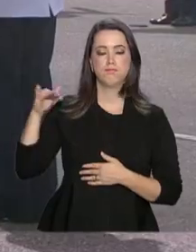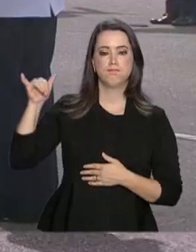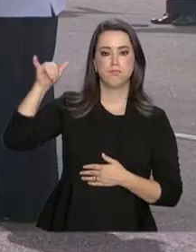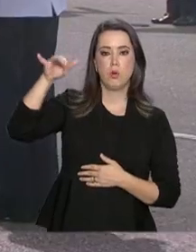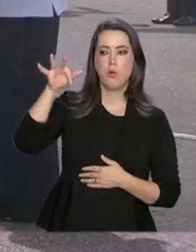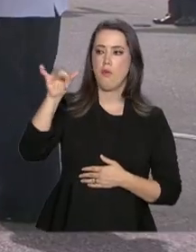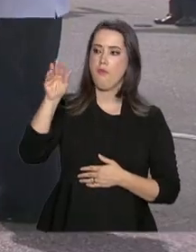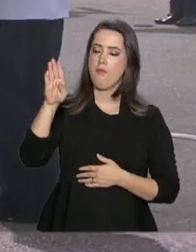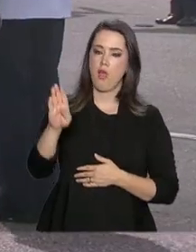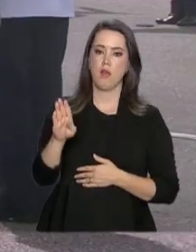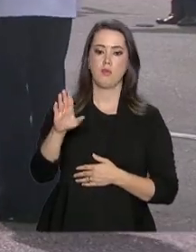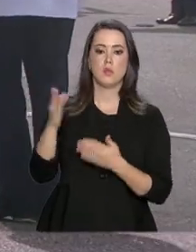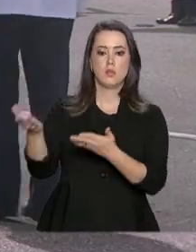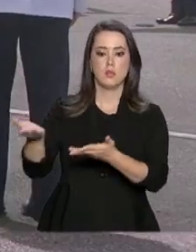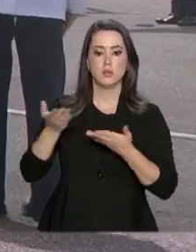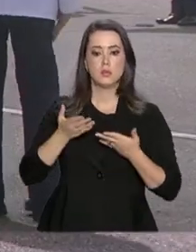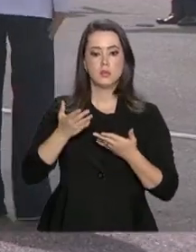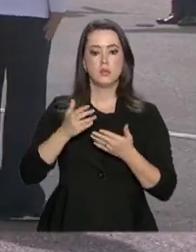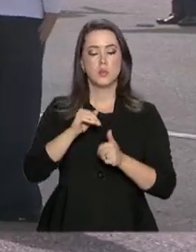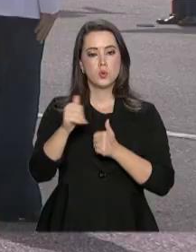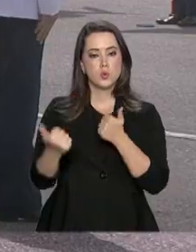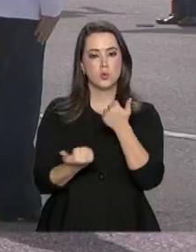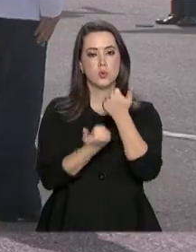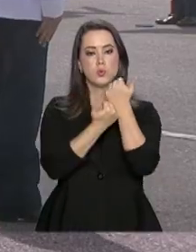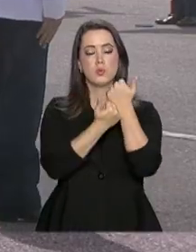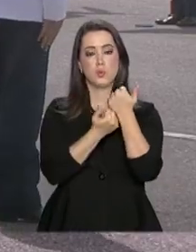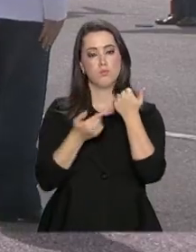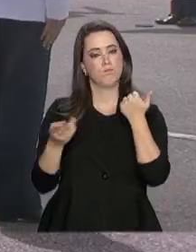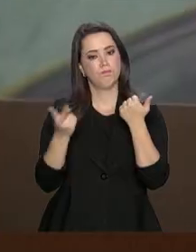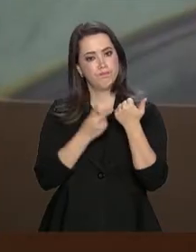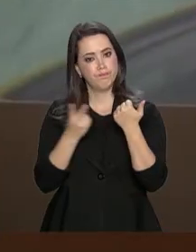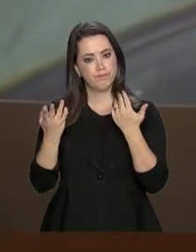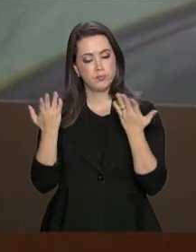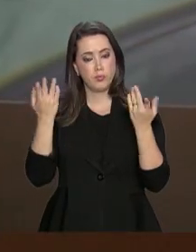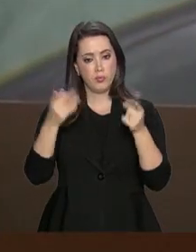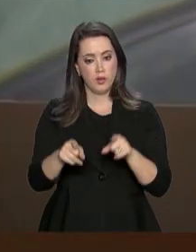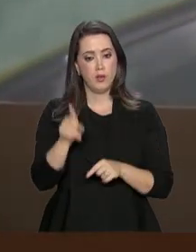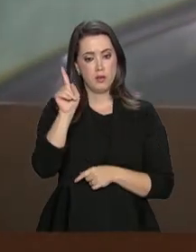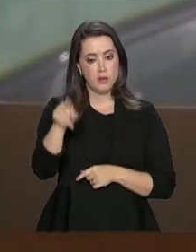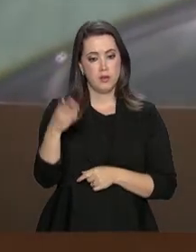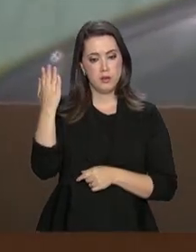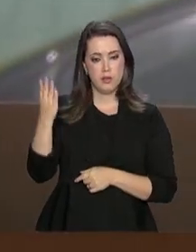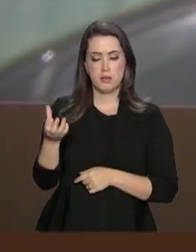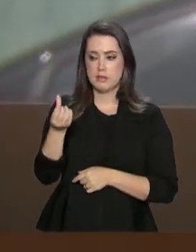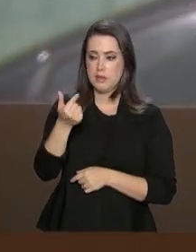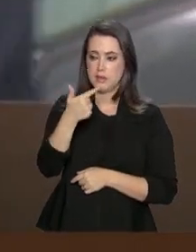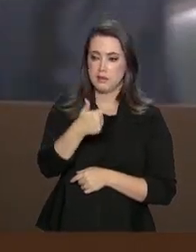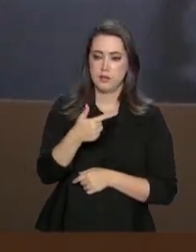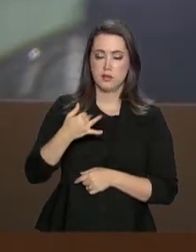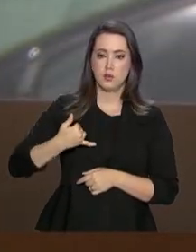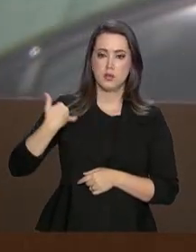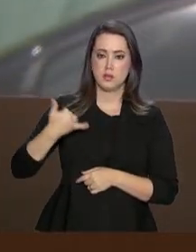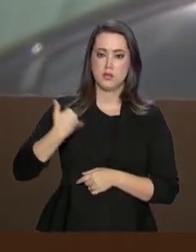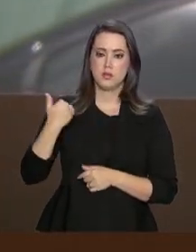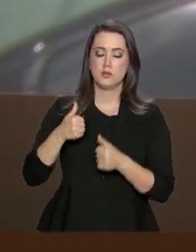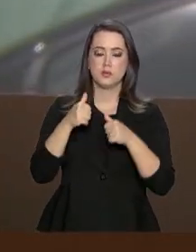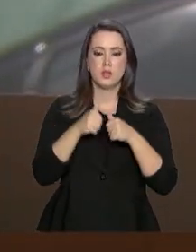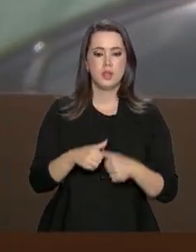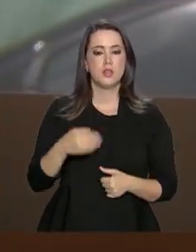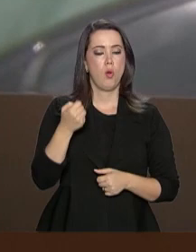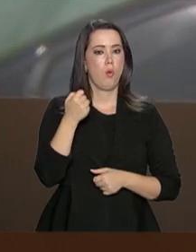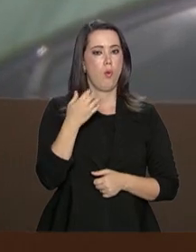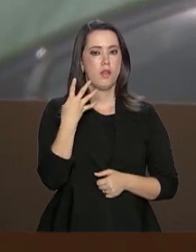recebeu o cargo do tenente brigadeiro do ar nivaldo luiz rossato bermudes tem 62 anos e está